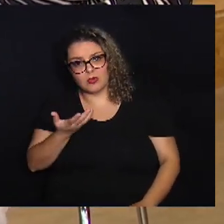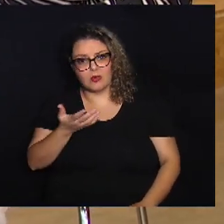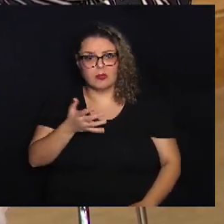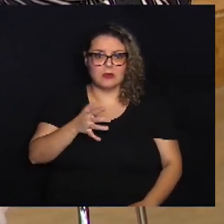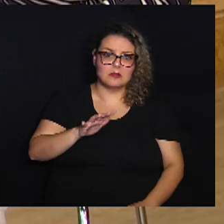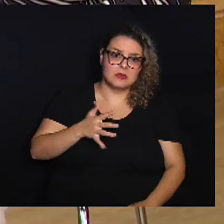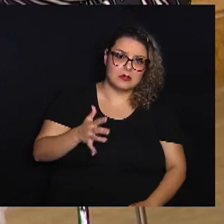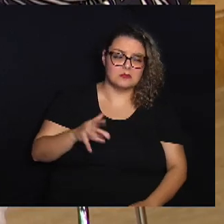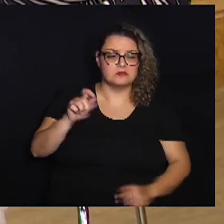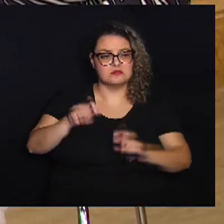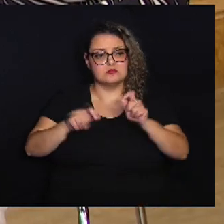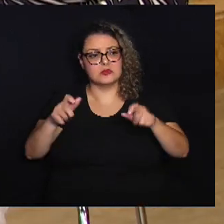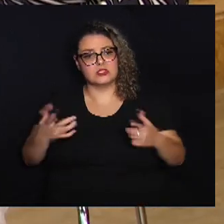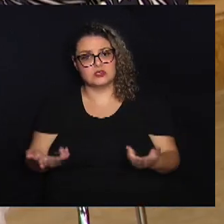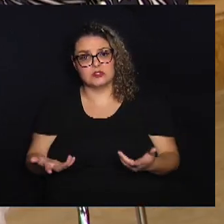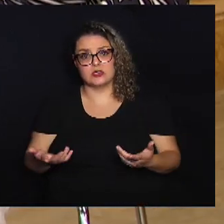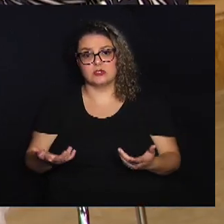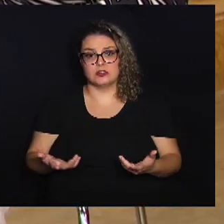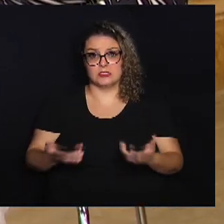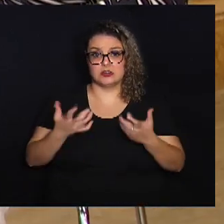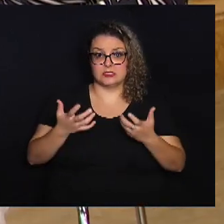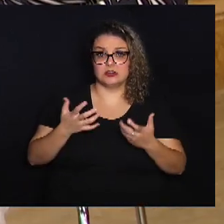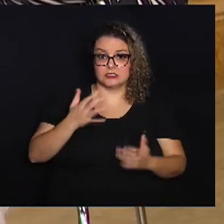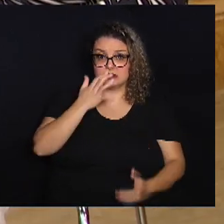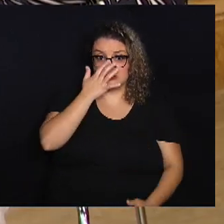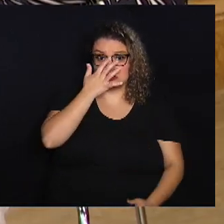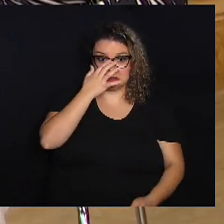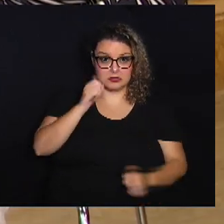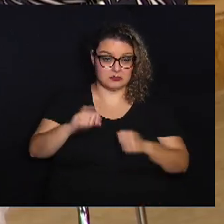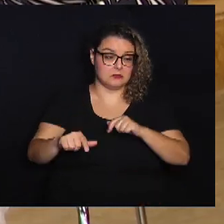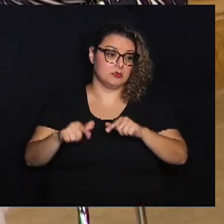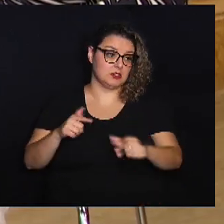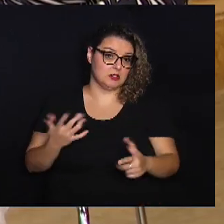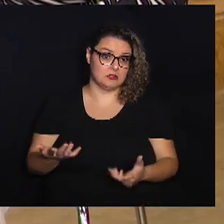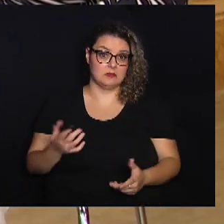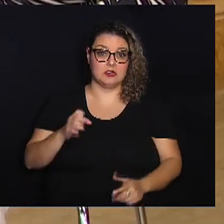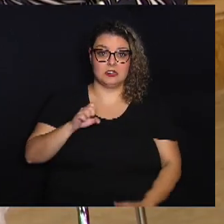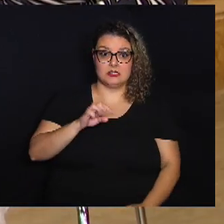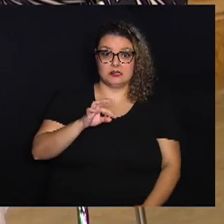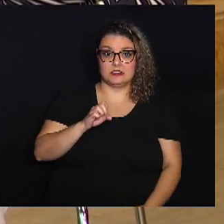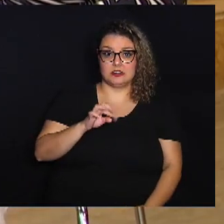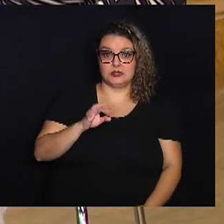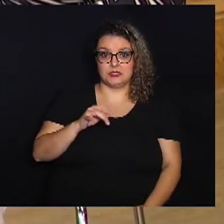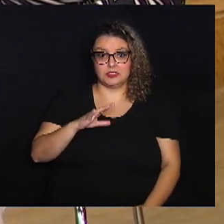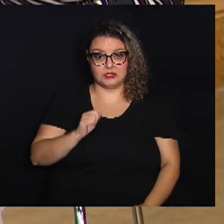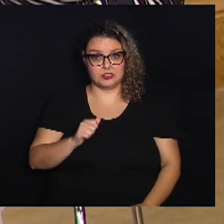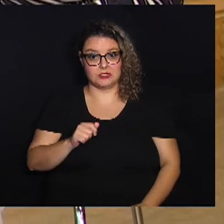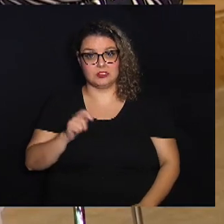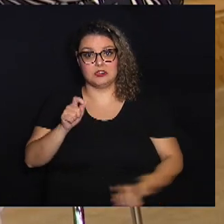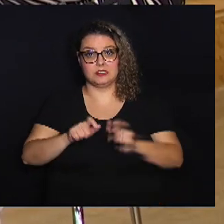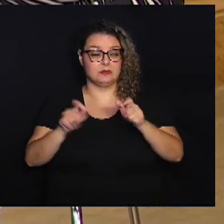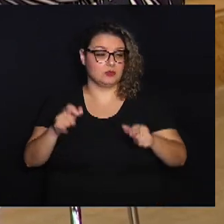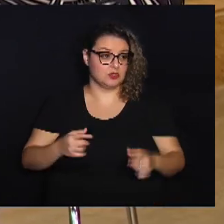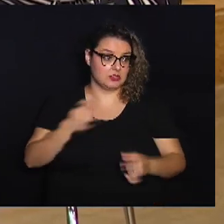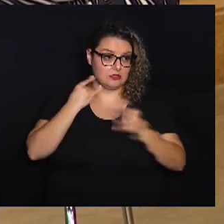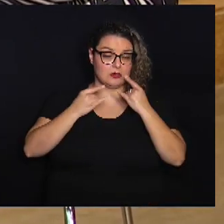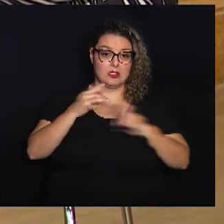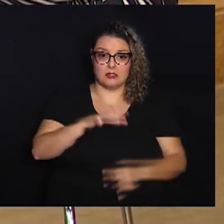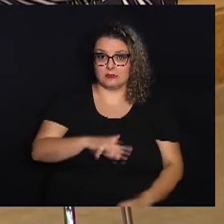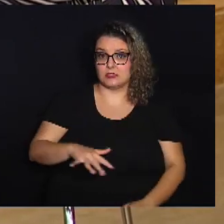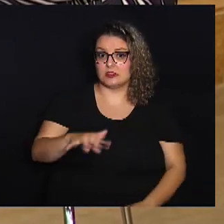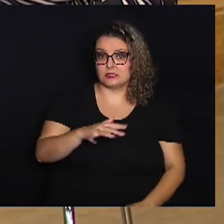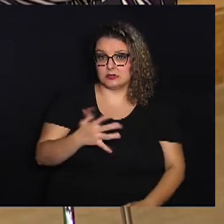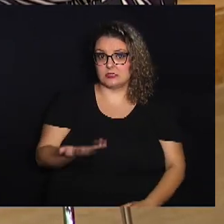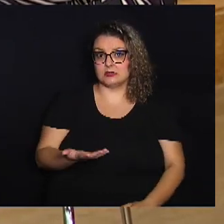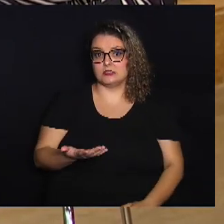para a galera que já se formou, né, em estatística, para o pessoal que tem interesse de seguir essa